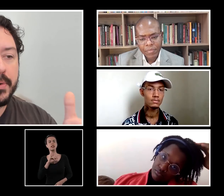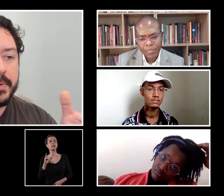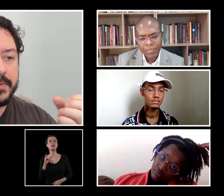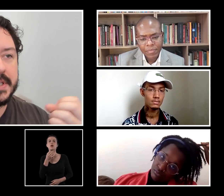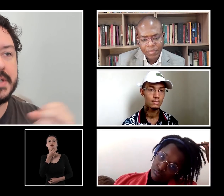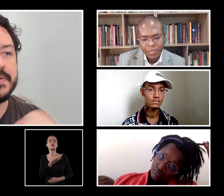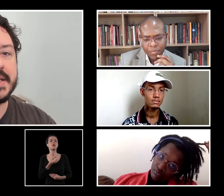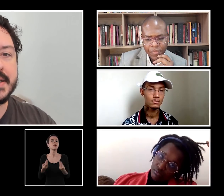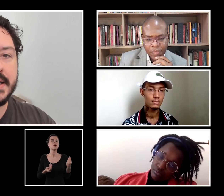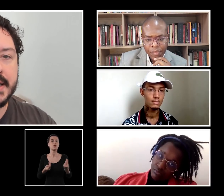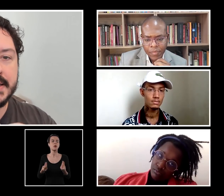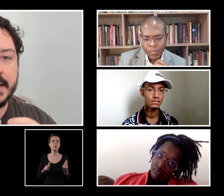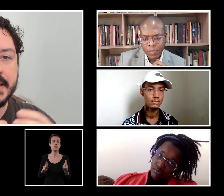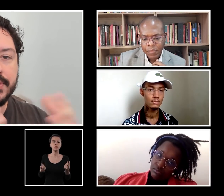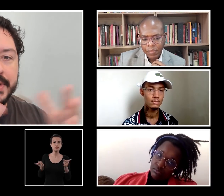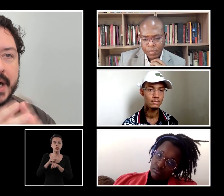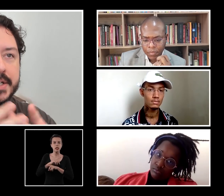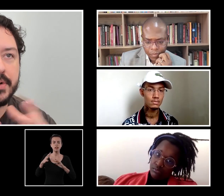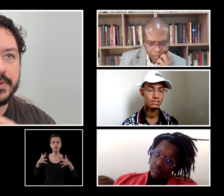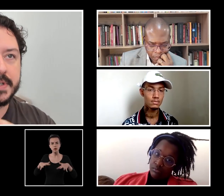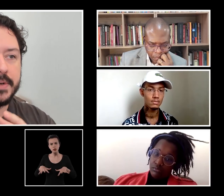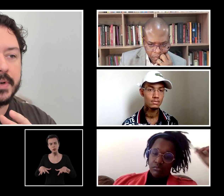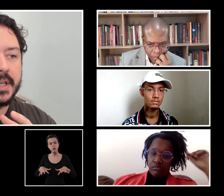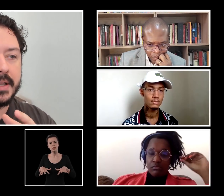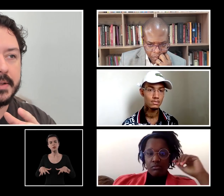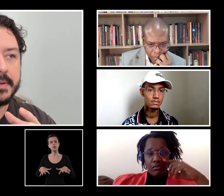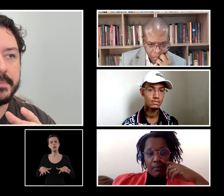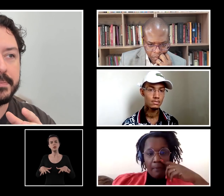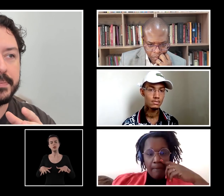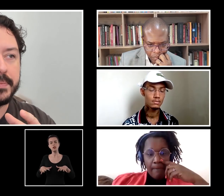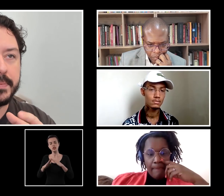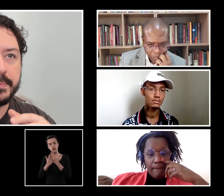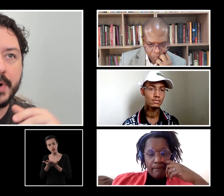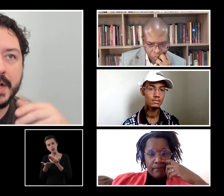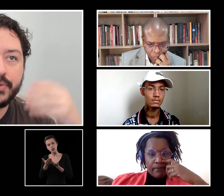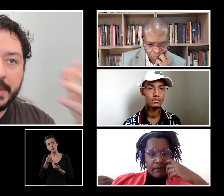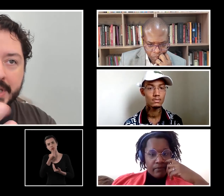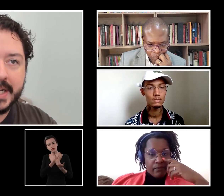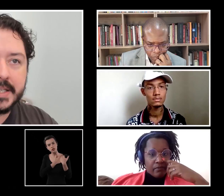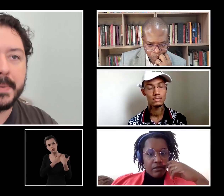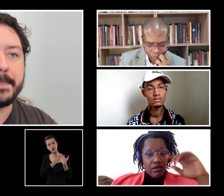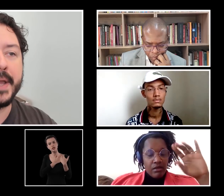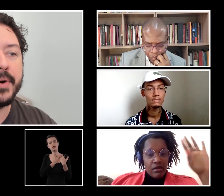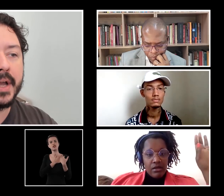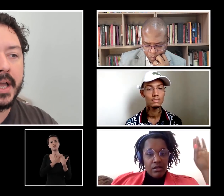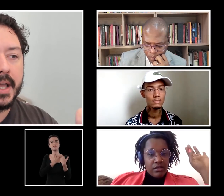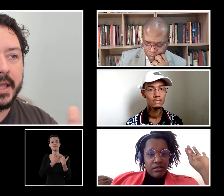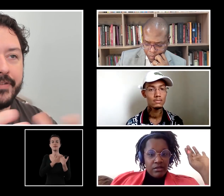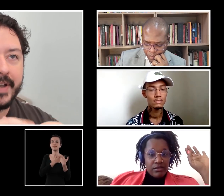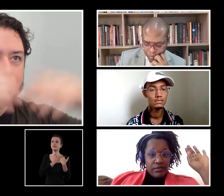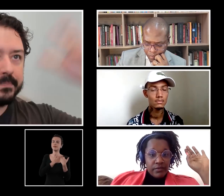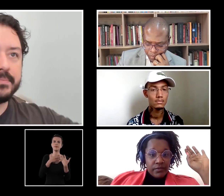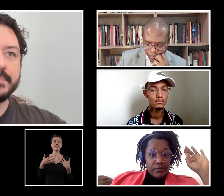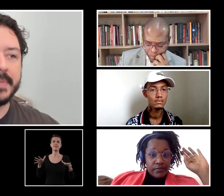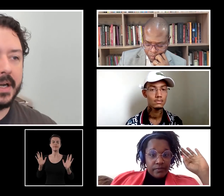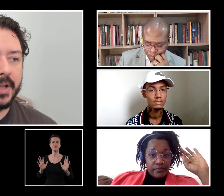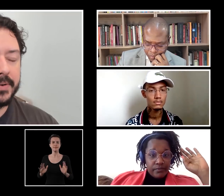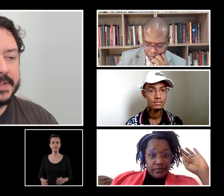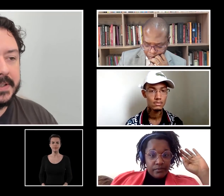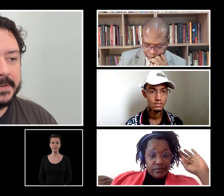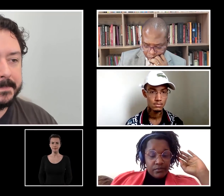começando pelo Winnie, como que vocês veem esse contraste da inclusão que a escola poderia ter esse papel e fica